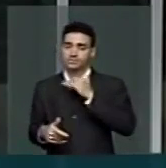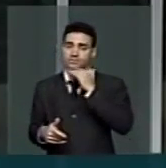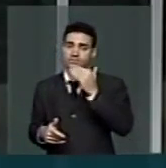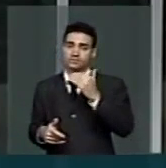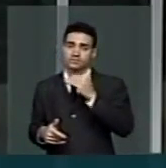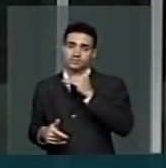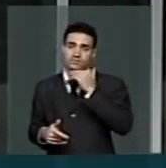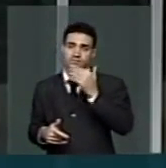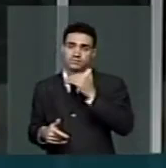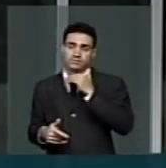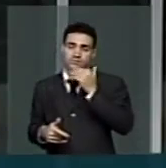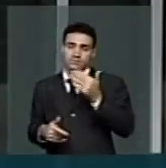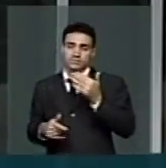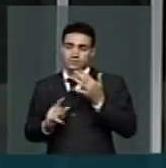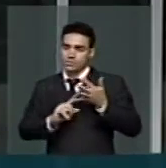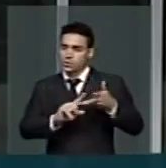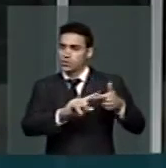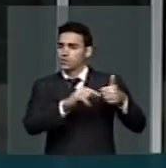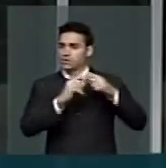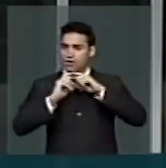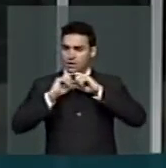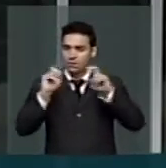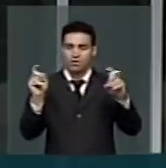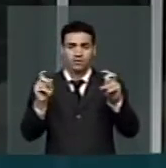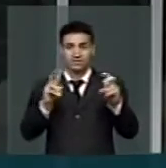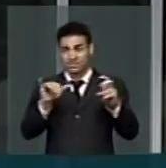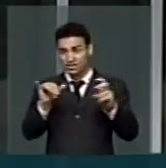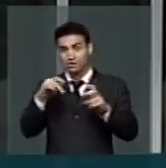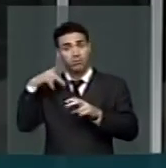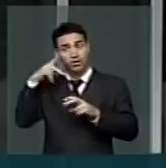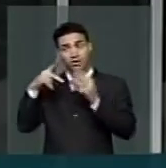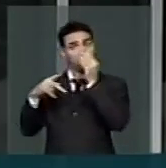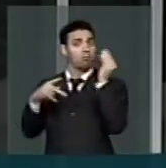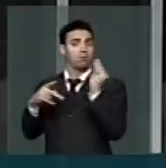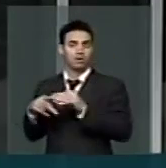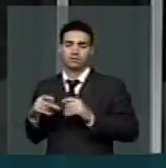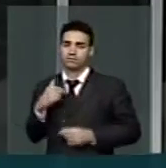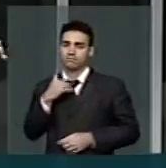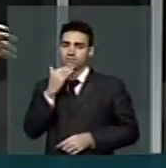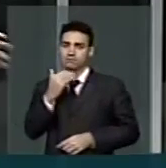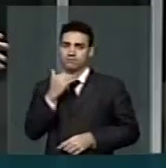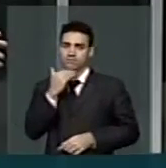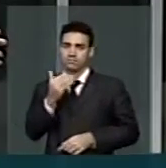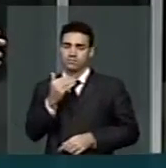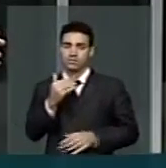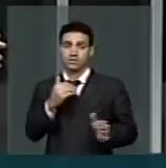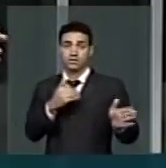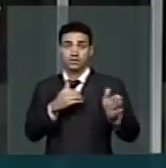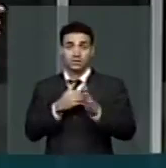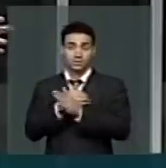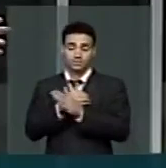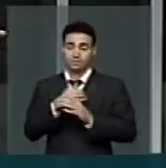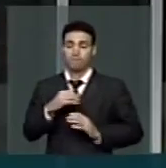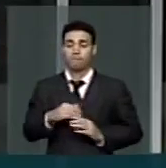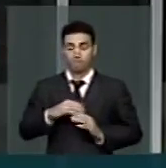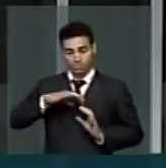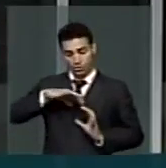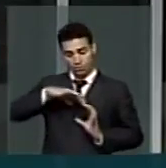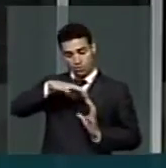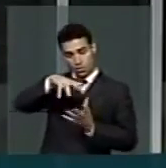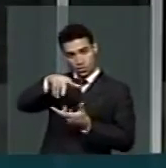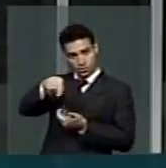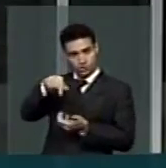estas pautas que estão sendo debatidas. Aliás, não há nenhuma experiência na história da